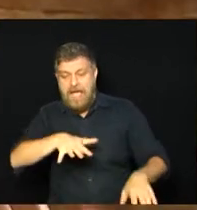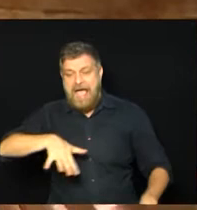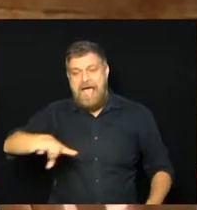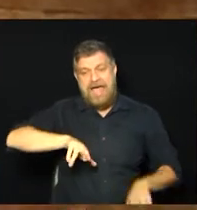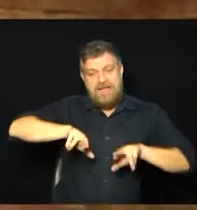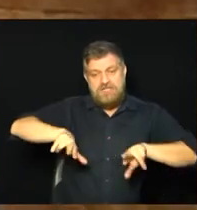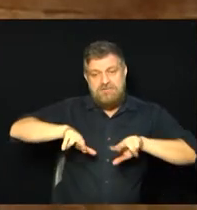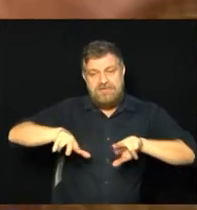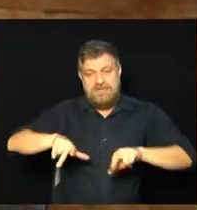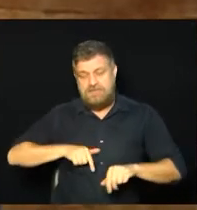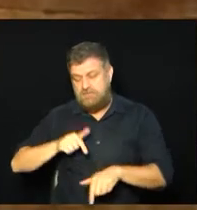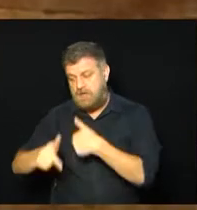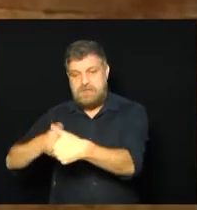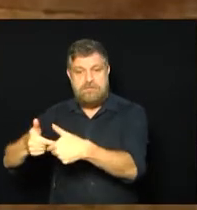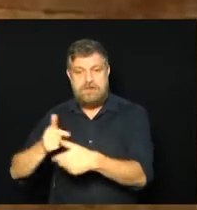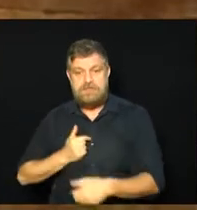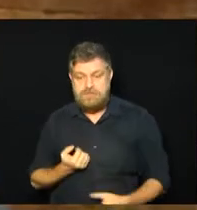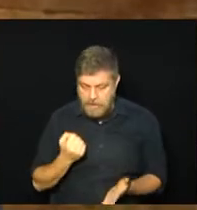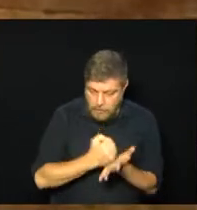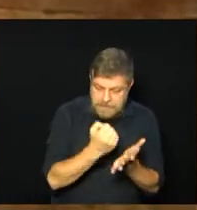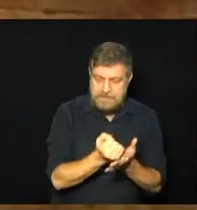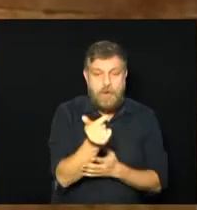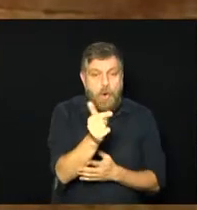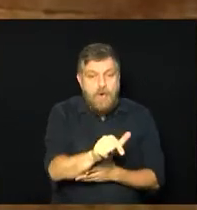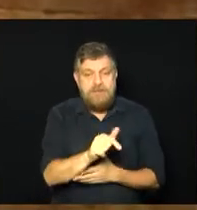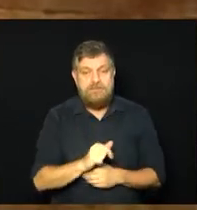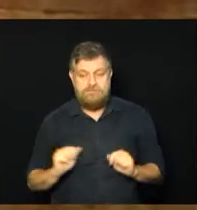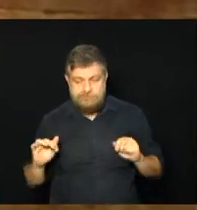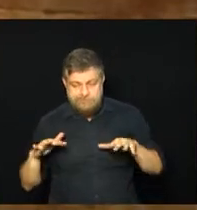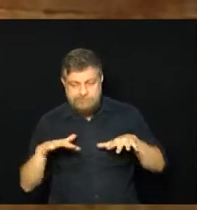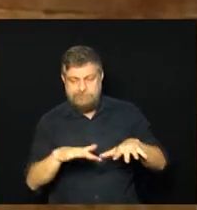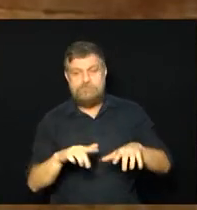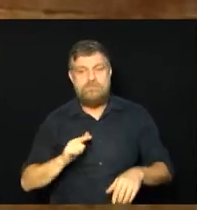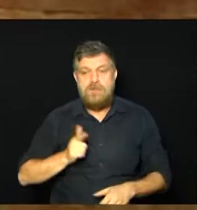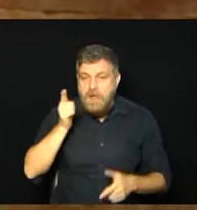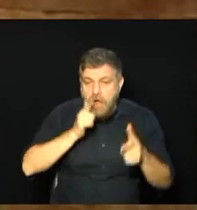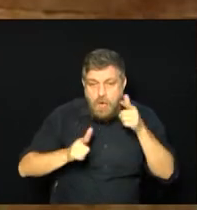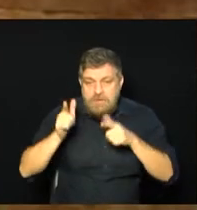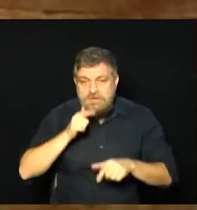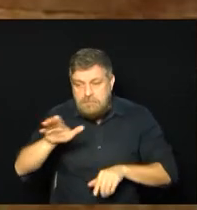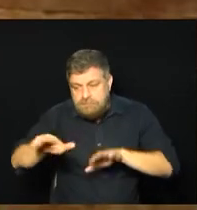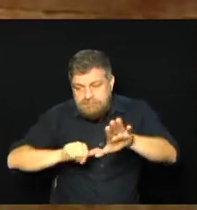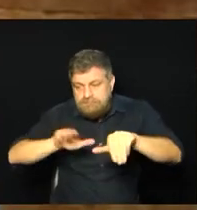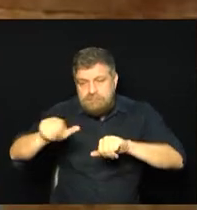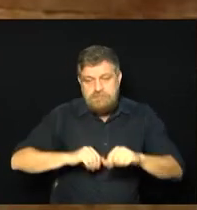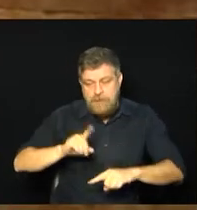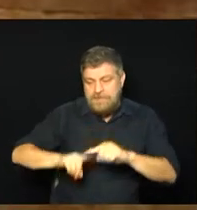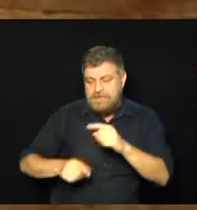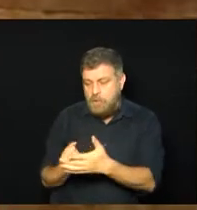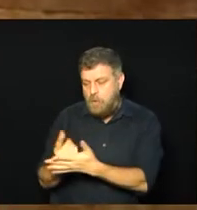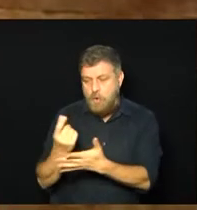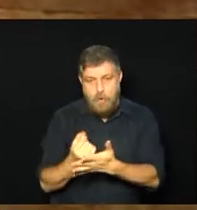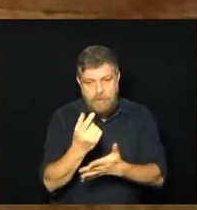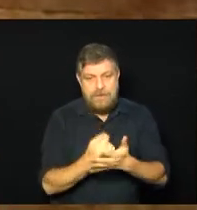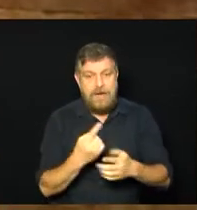conseguiu manter os seus empregos, e agora a gente está recontratando de novo, está todo mundo correndo aí para para conseguir trazer gente, para conseguir comprar produto, que os produtos